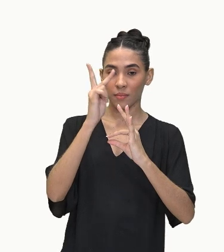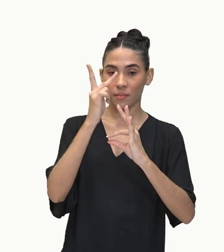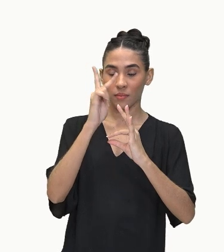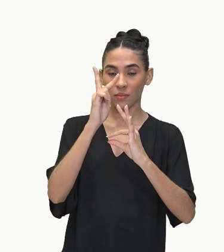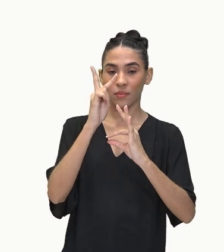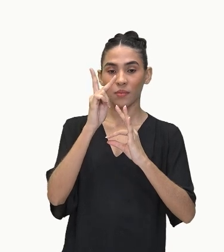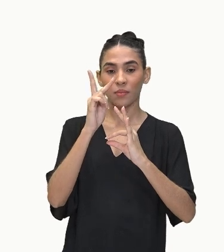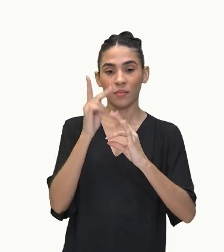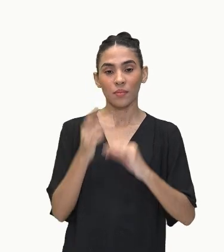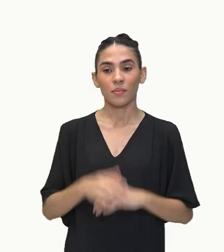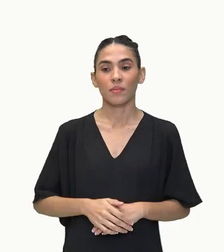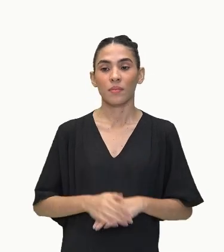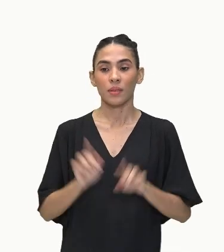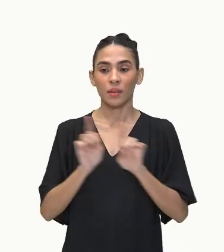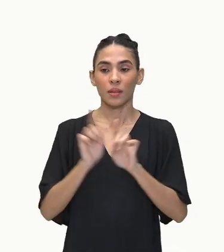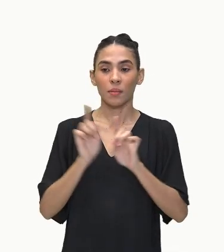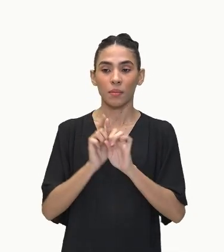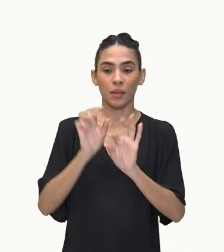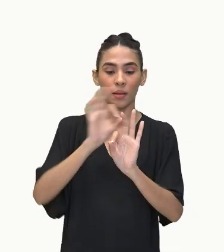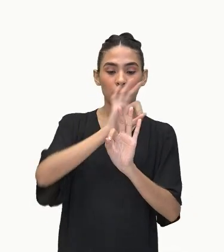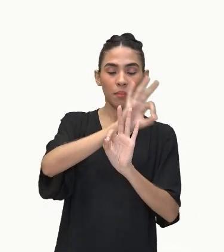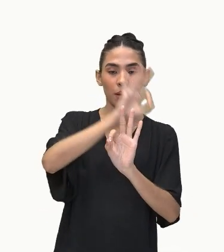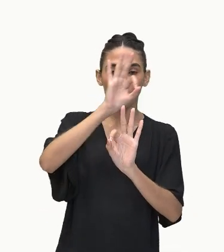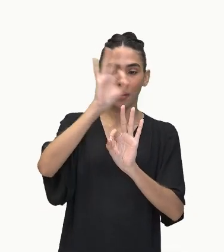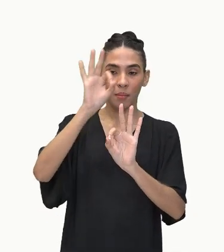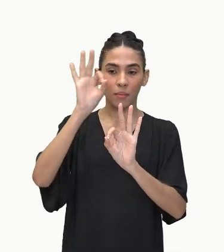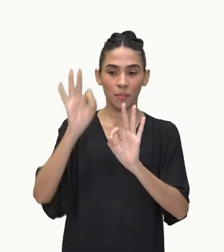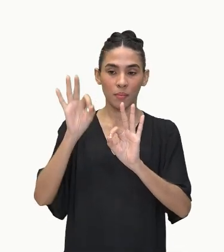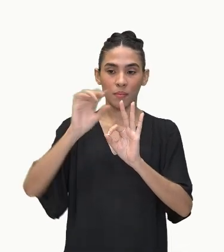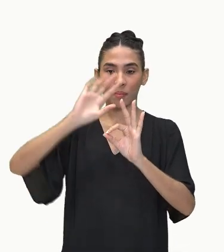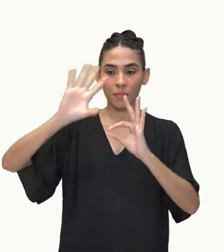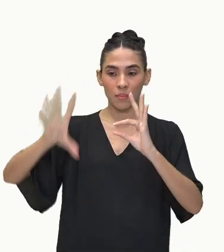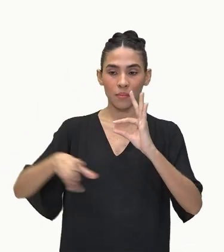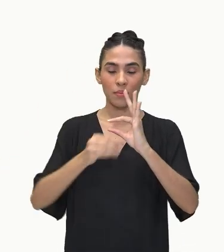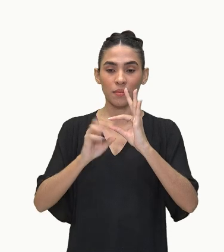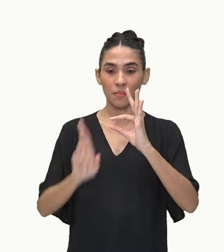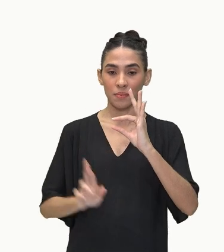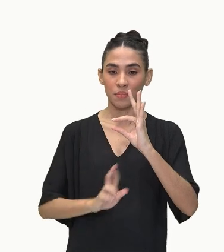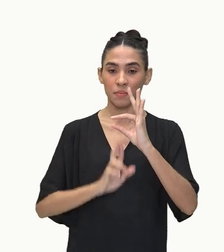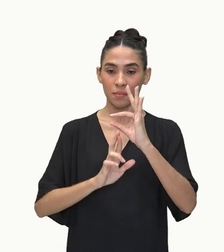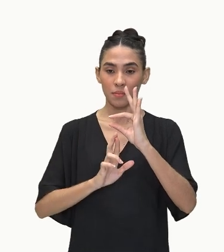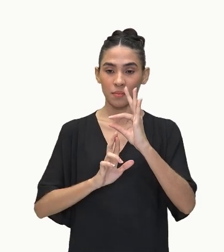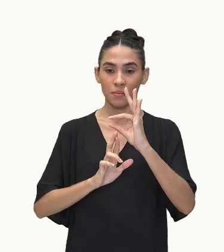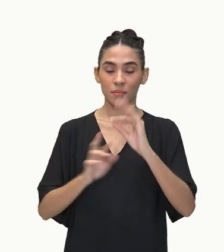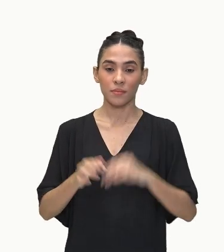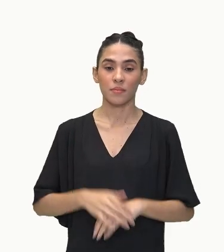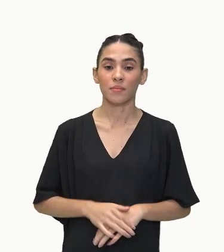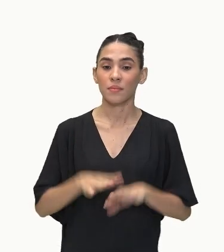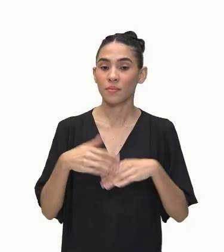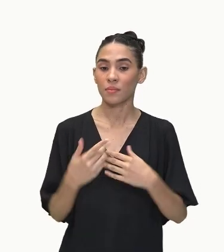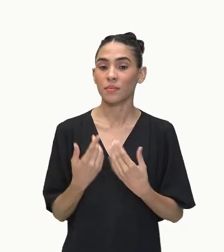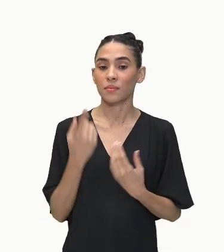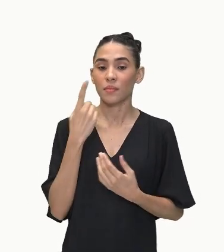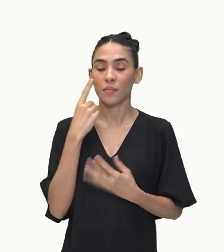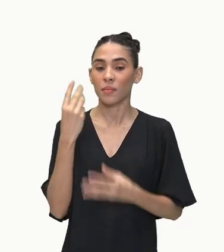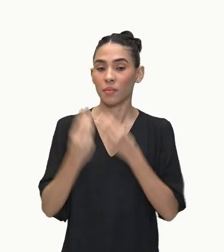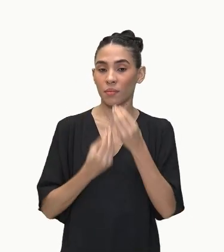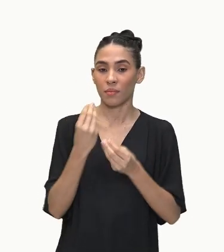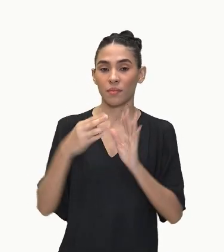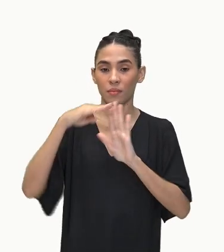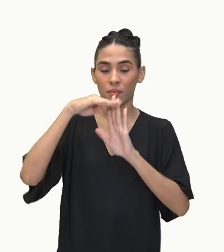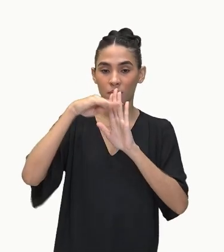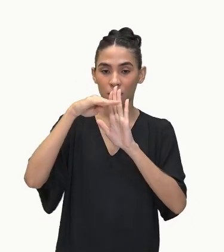o restante da cadeia vem aí, nesse radical. Então, nós vamos rever como é que eles são